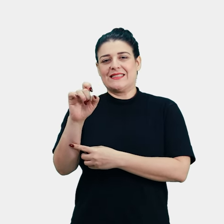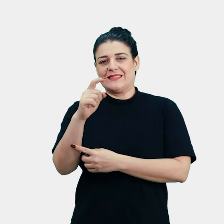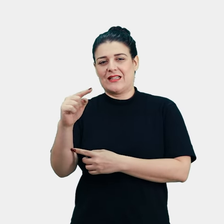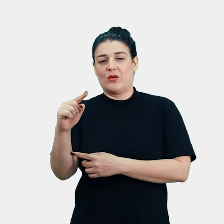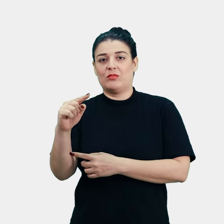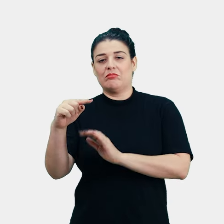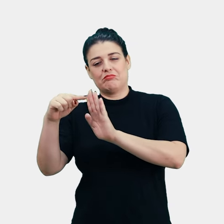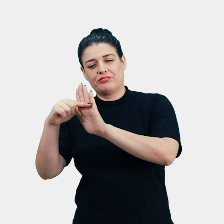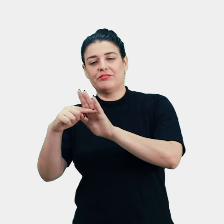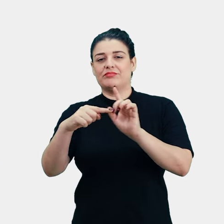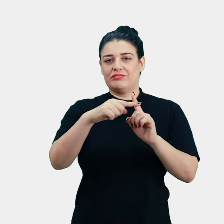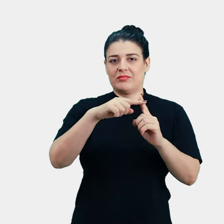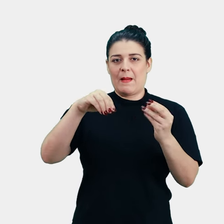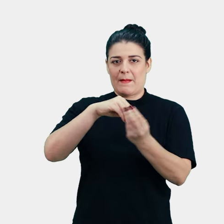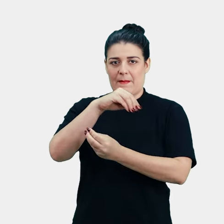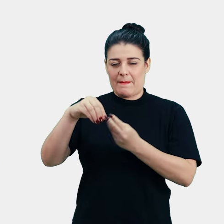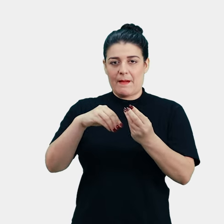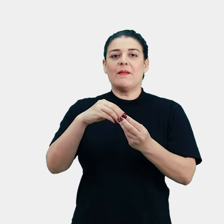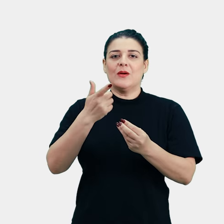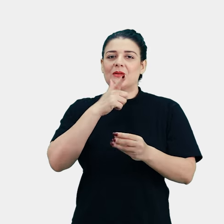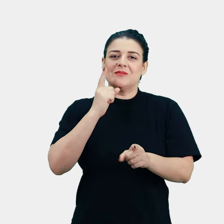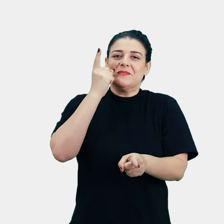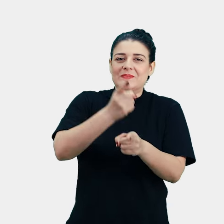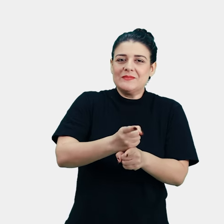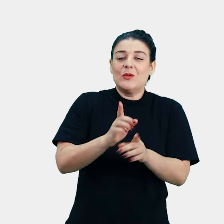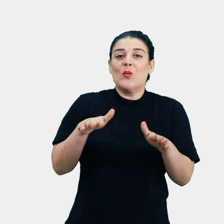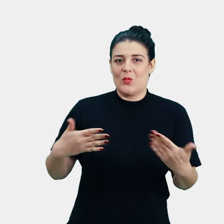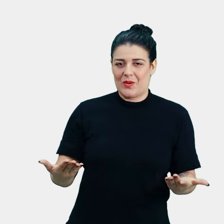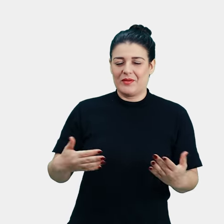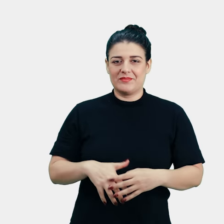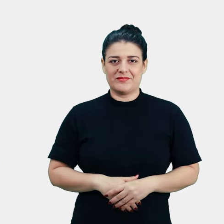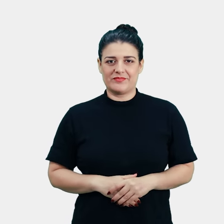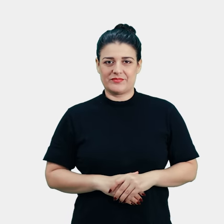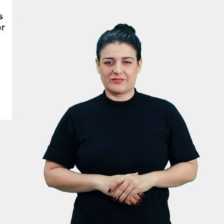aí essas substâncias na forma de íons que vão ser detectadas.